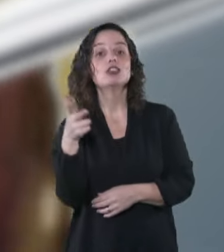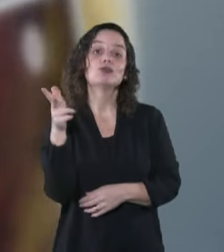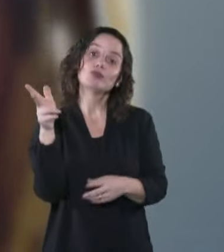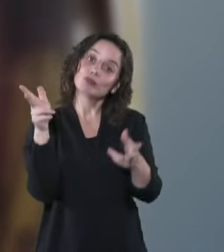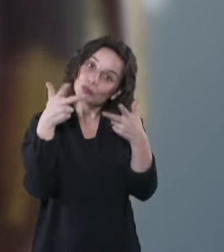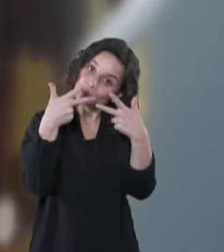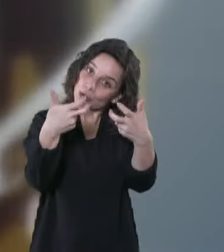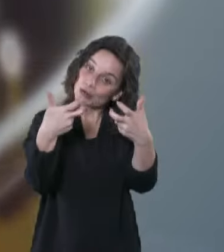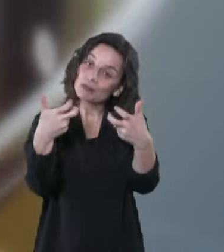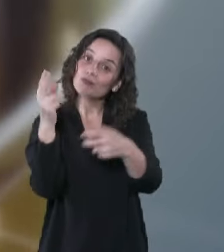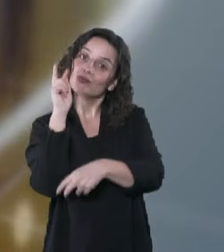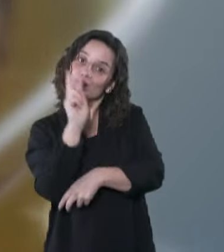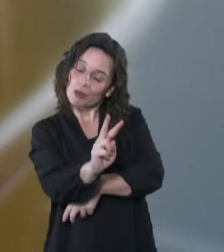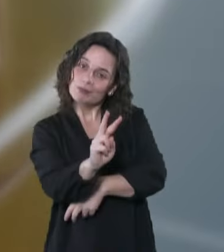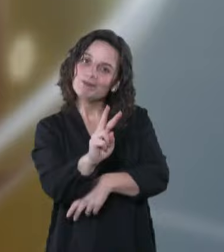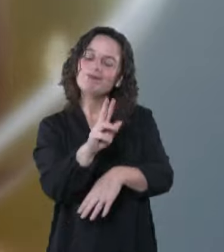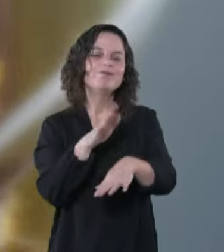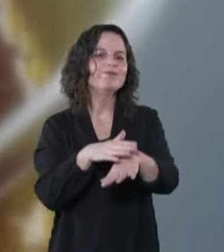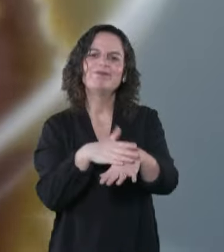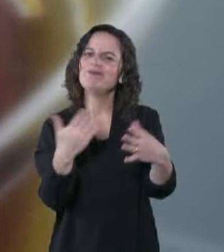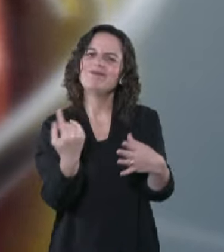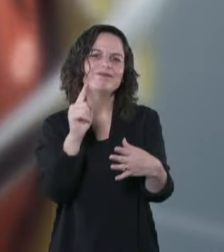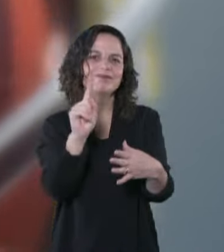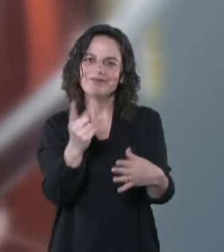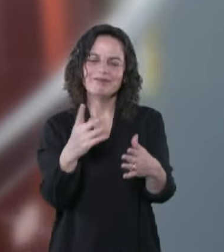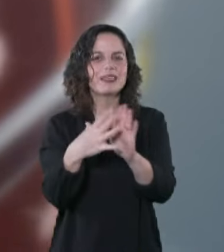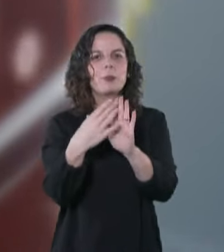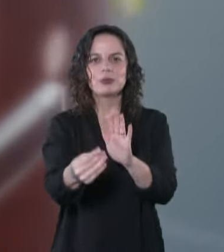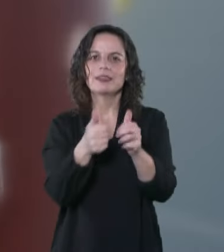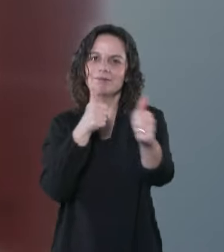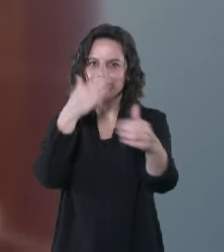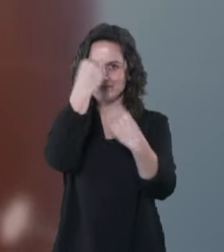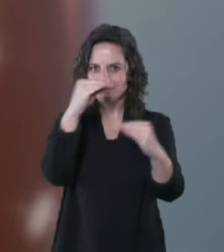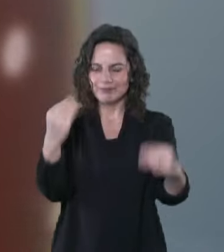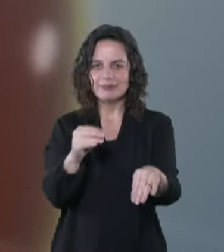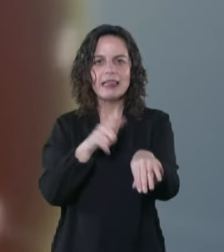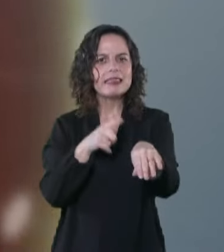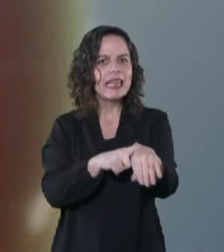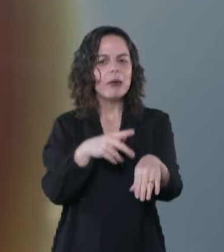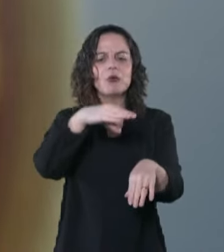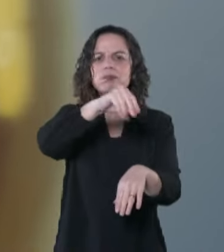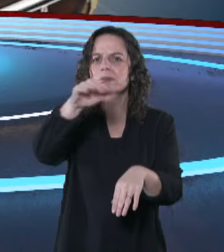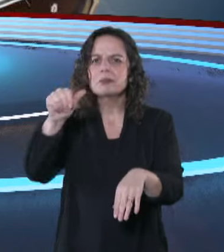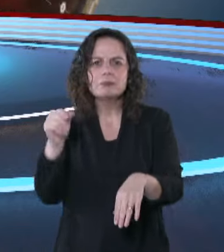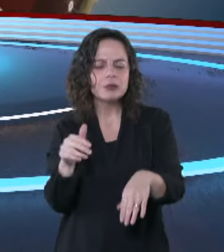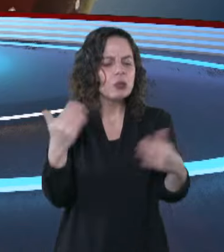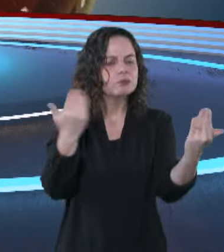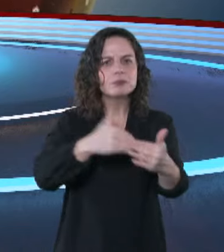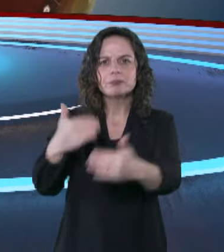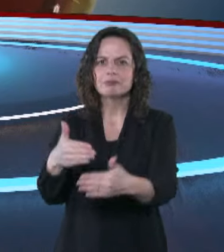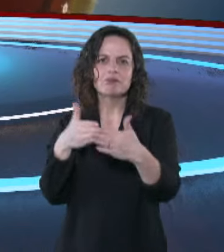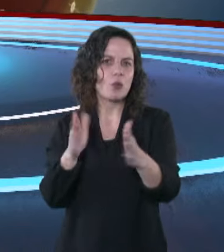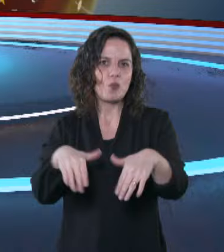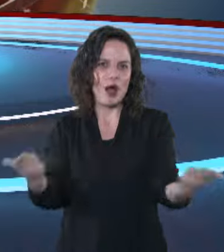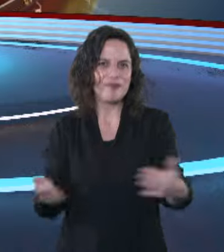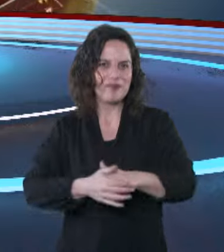são possíveis com o modelo de ensino à distância que permite ultrapassar restrições de tempo e de barreiras geográficas. Senhora Bastonária